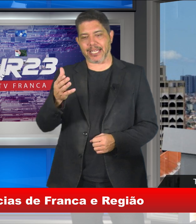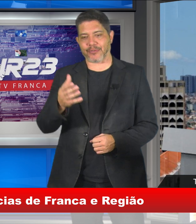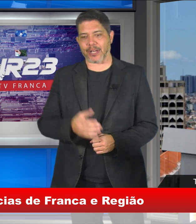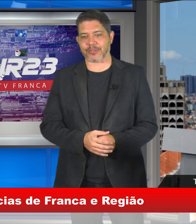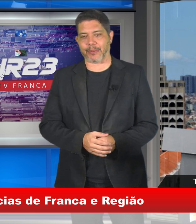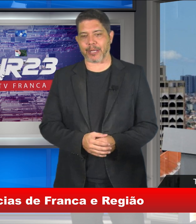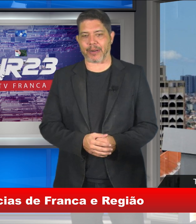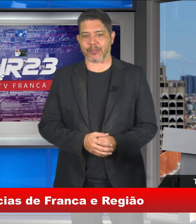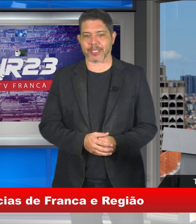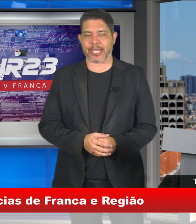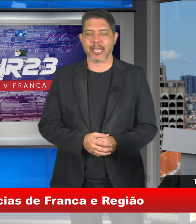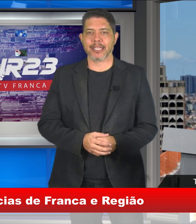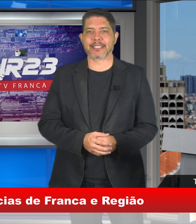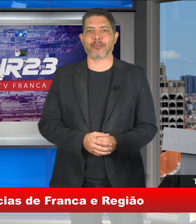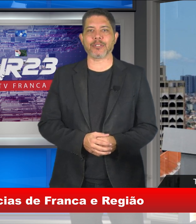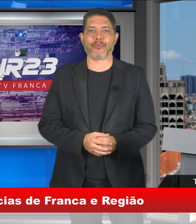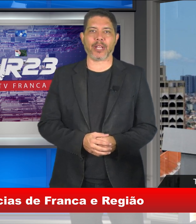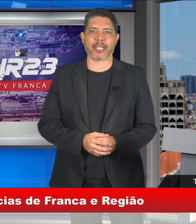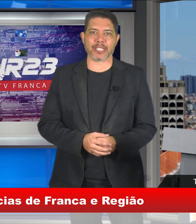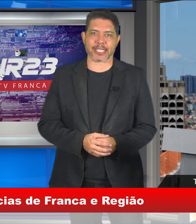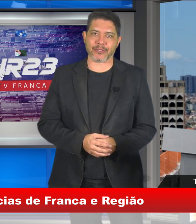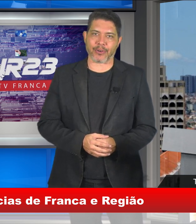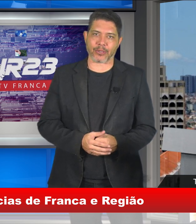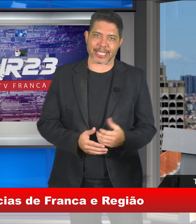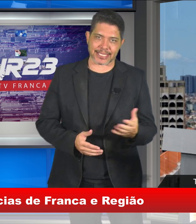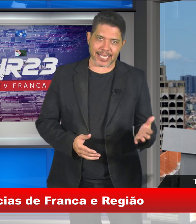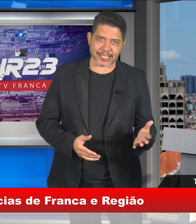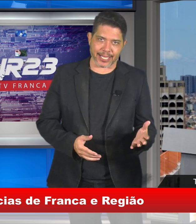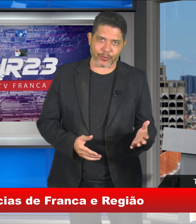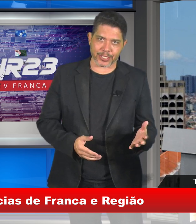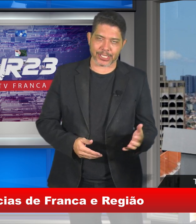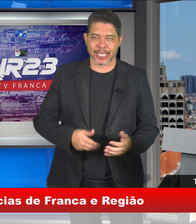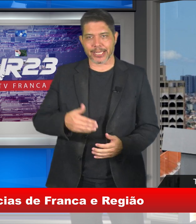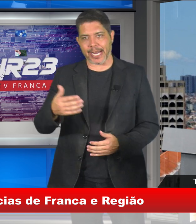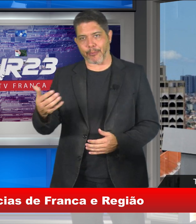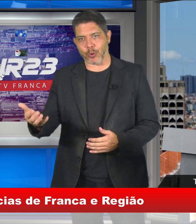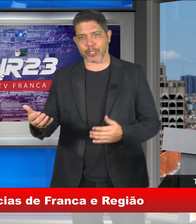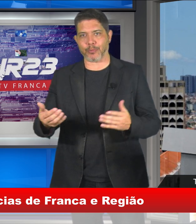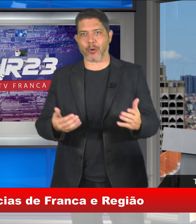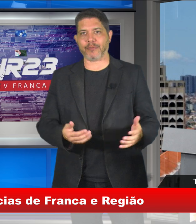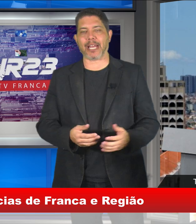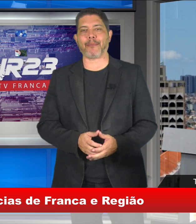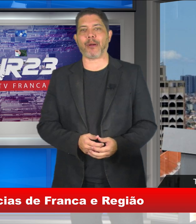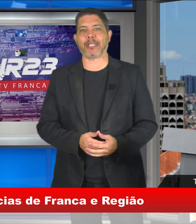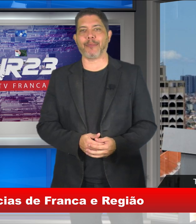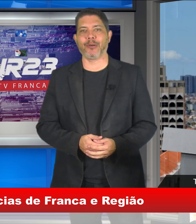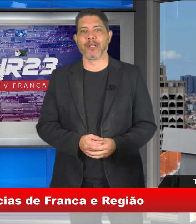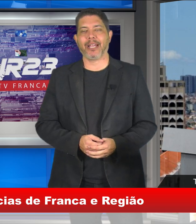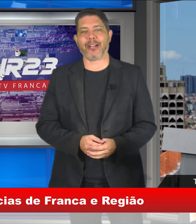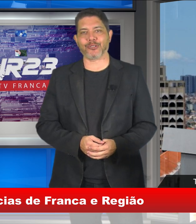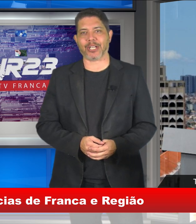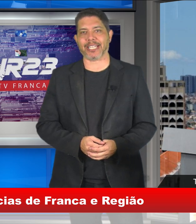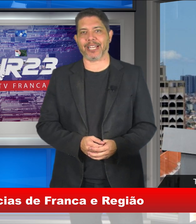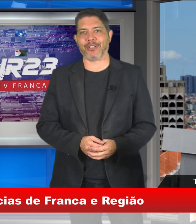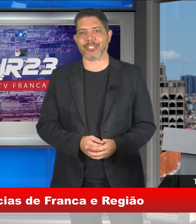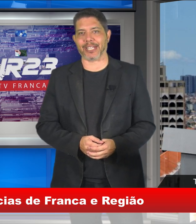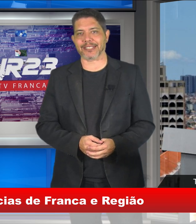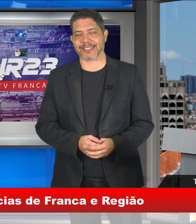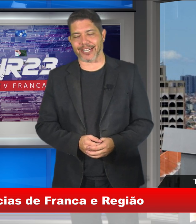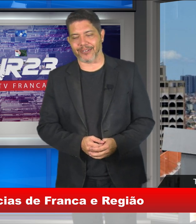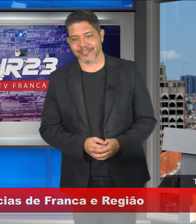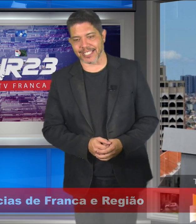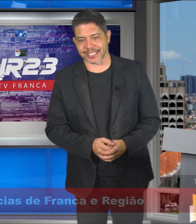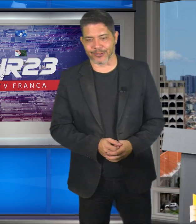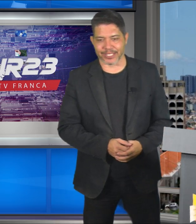chegando. Excelente final de semana para você. Segunda-feira a gente tá de volta às 19h. Está na boca do povo, está na palma da mão. É o JR